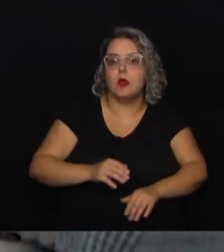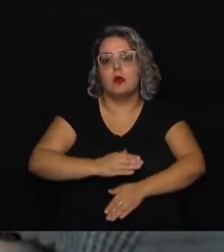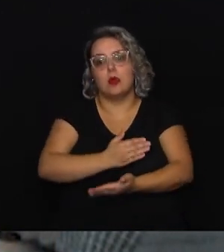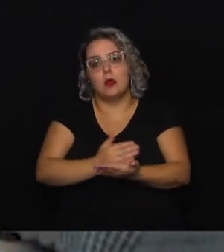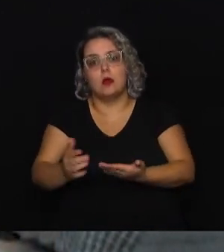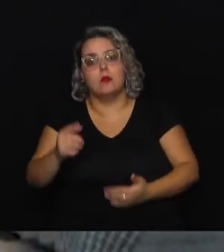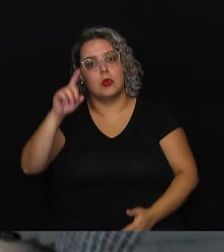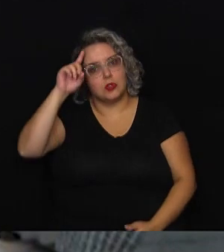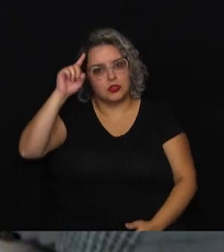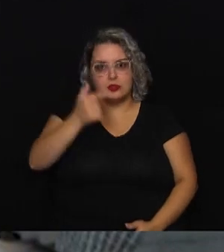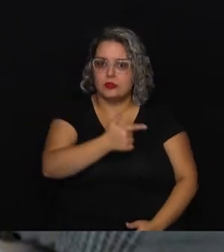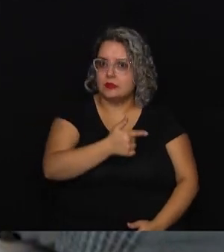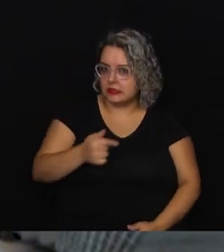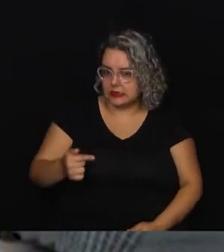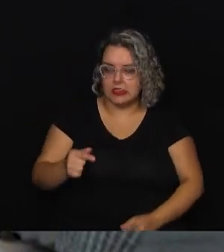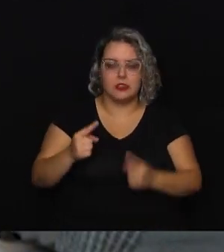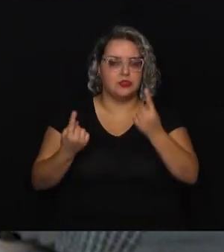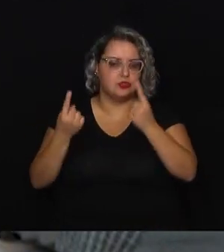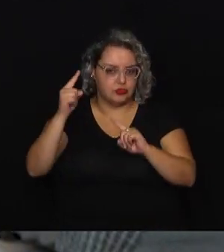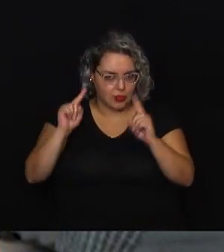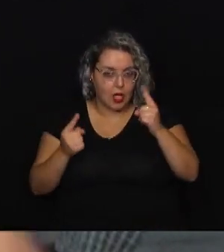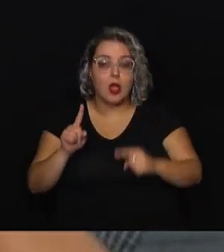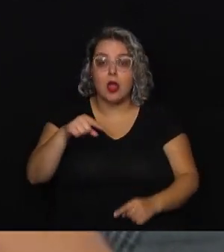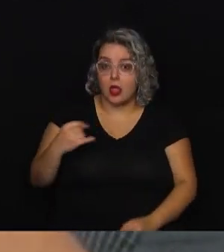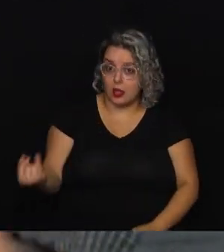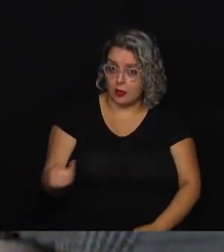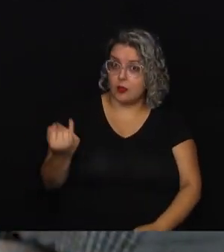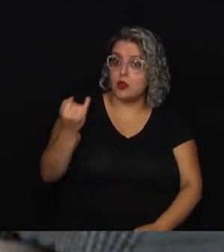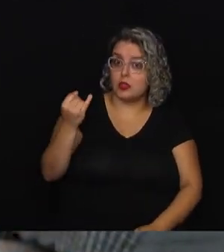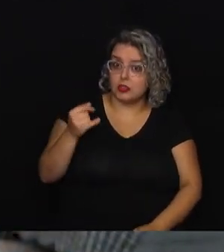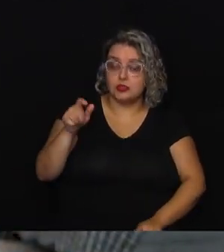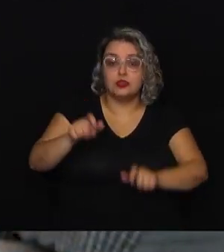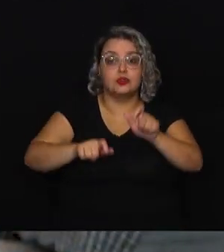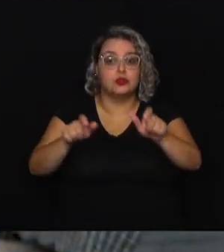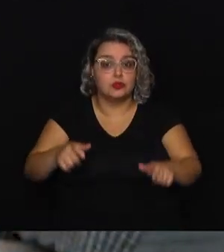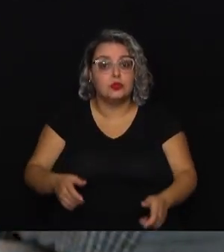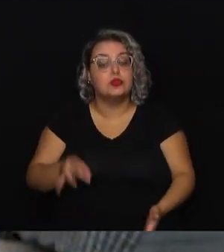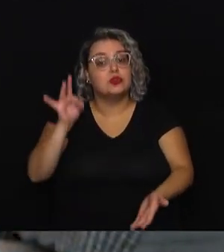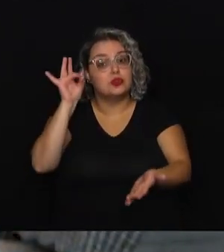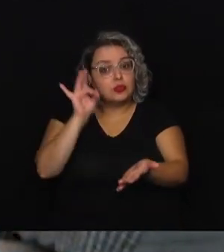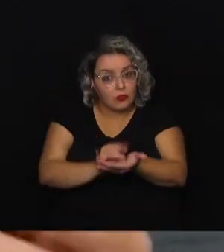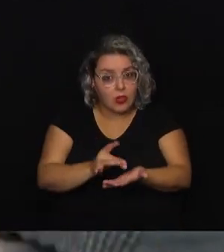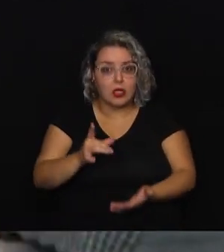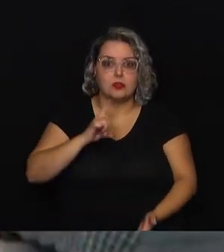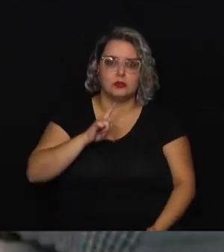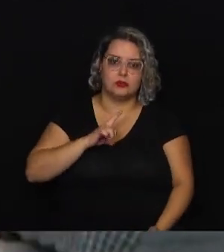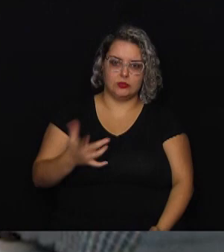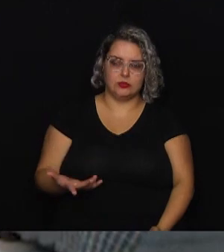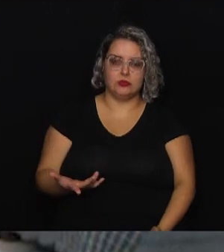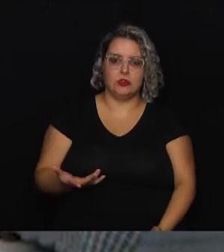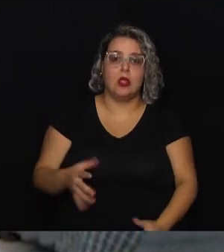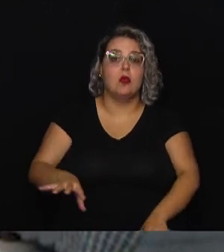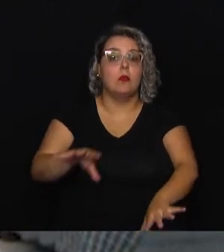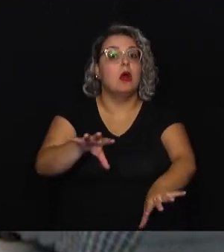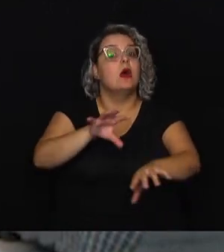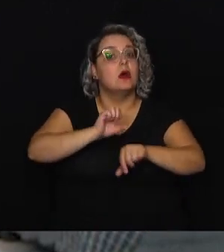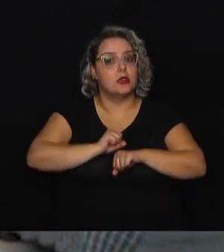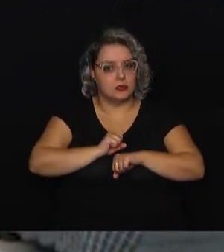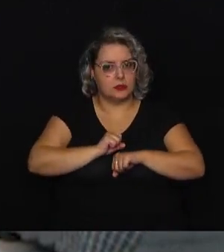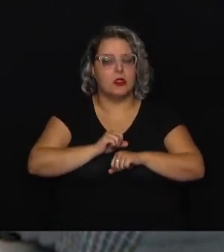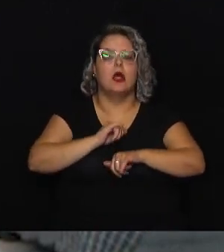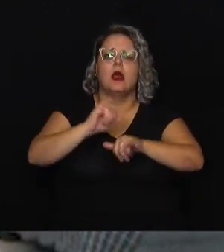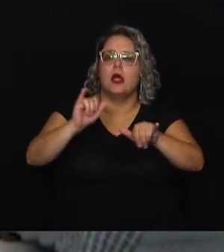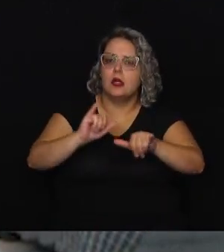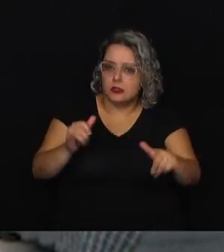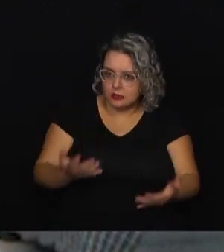de fevereiro. Extremamente importante, né, que a população, de fato, né, tenha uma alta adesão a essa campanha que